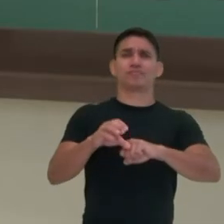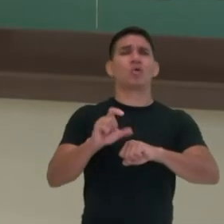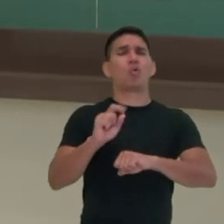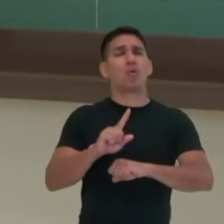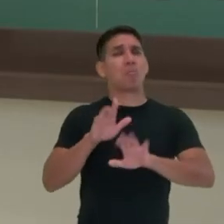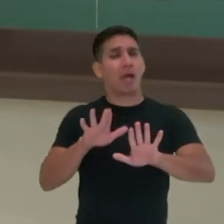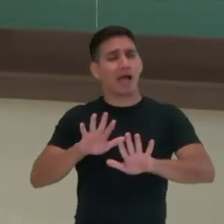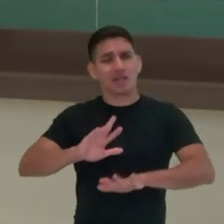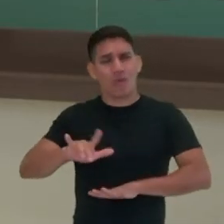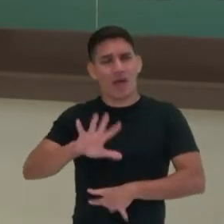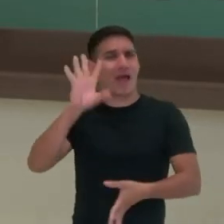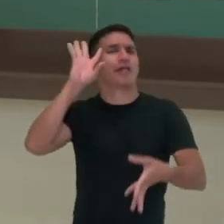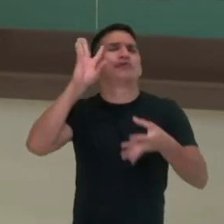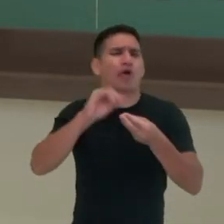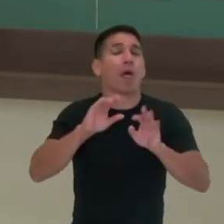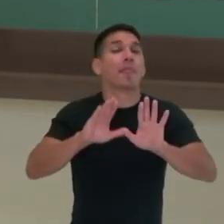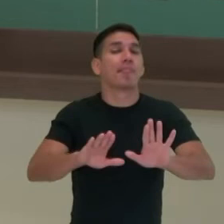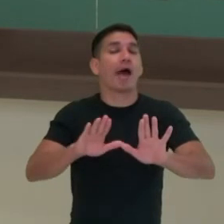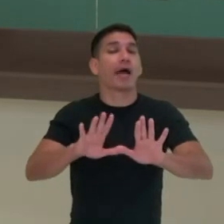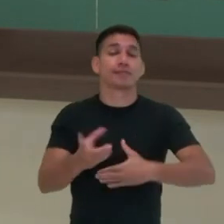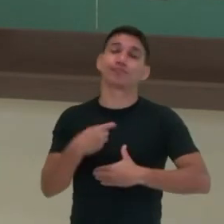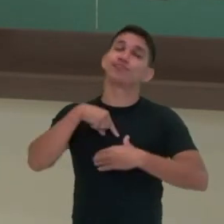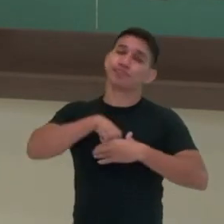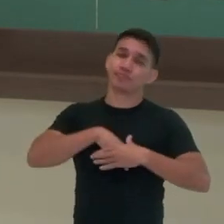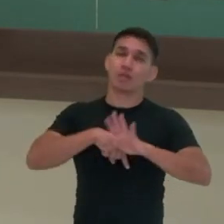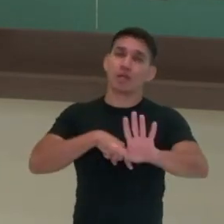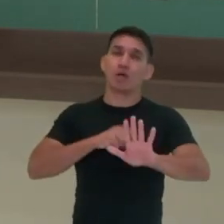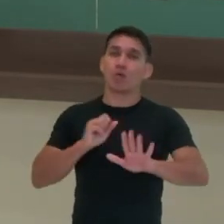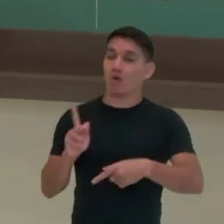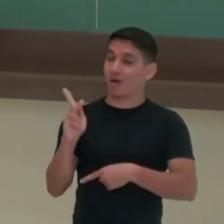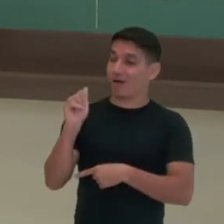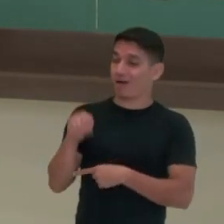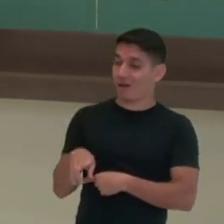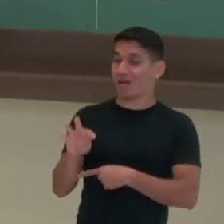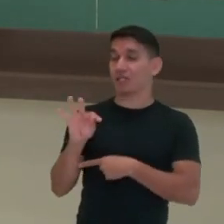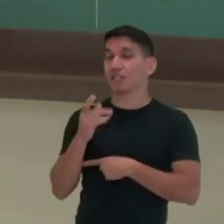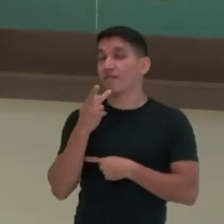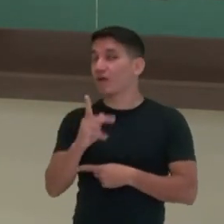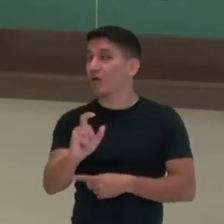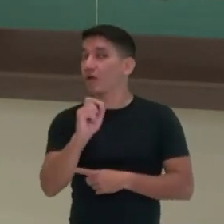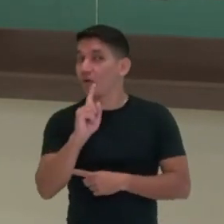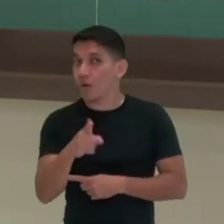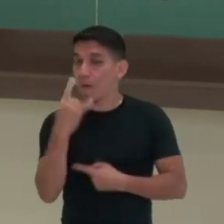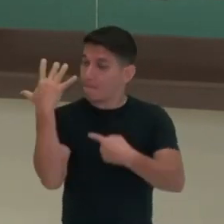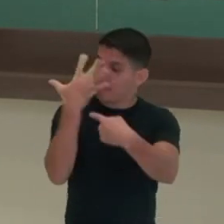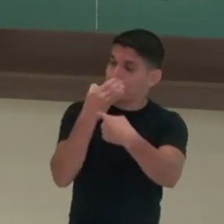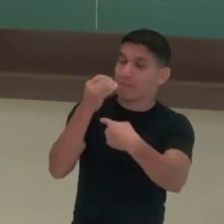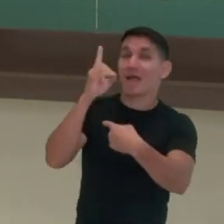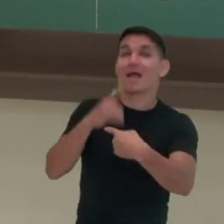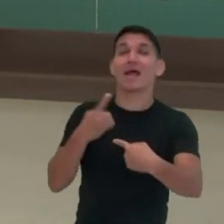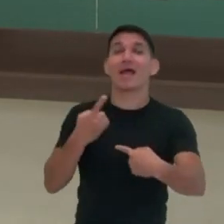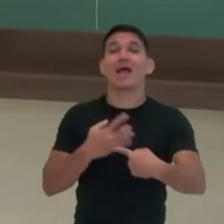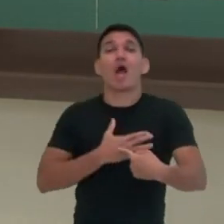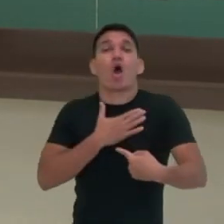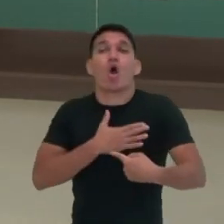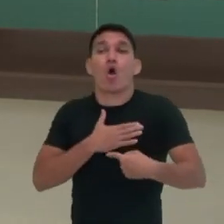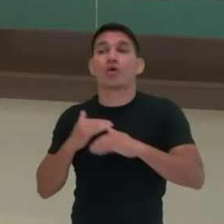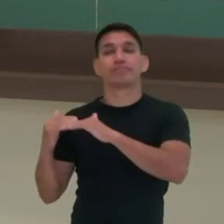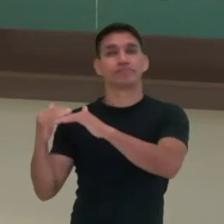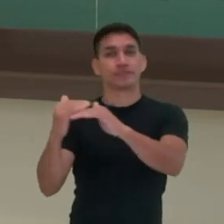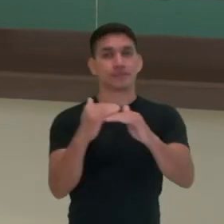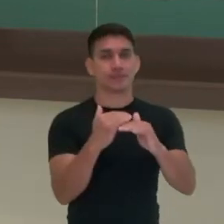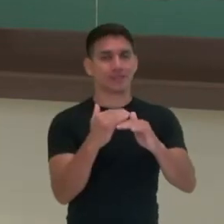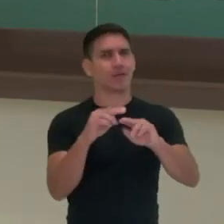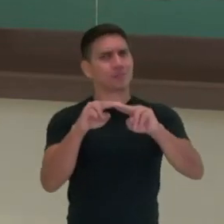mas subjetivo. Apesar disso, Kant afirma que o belo é aquilo que é agradável universalmente.